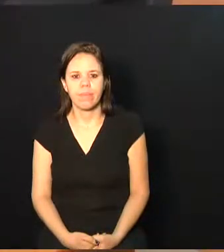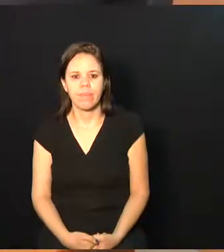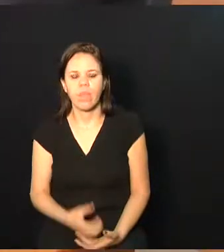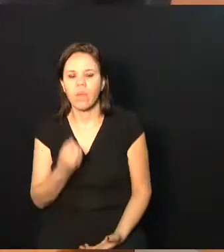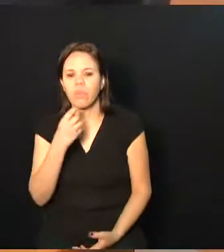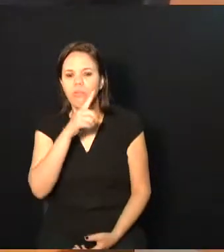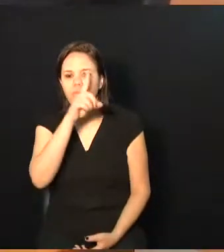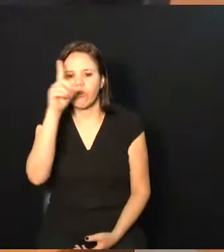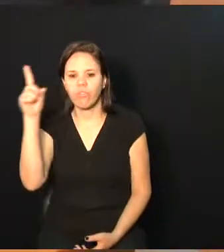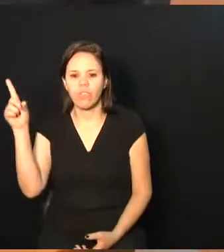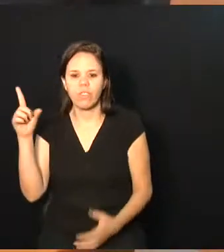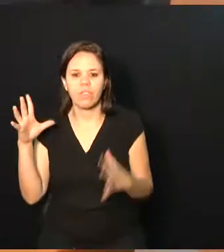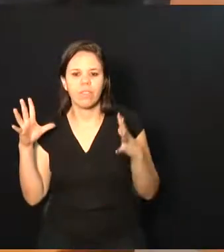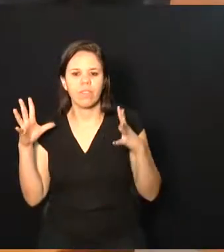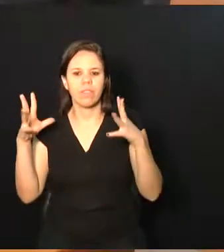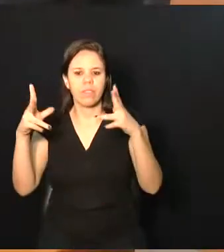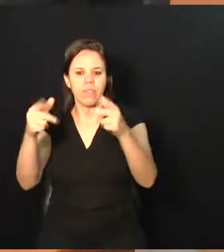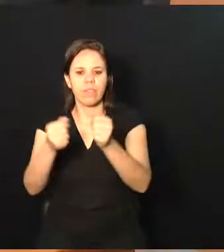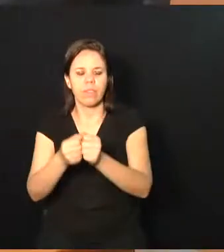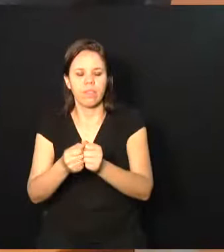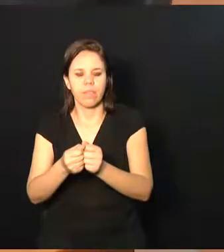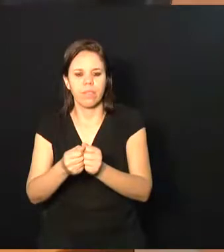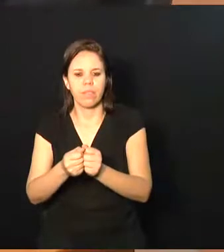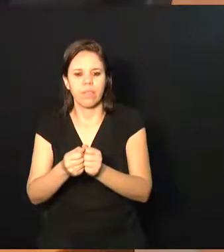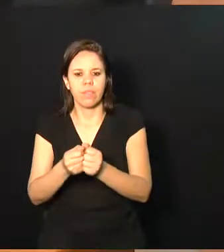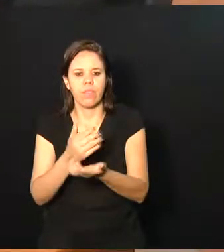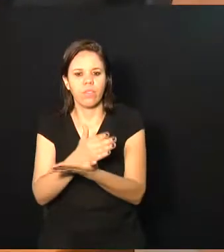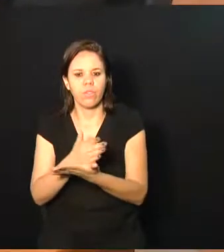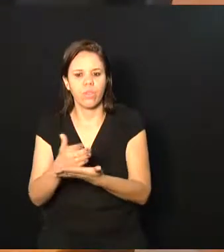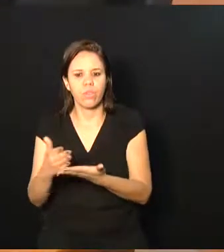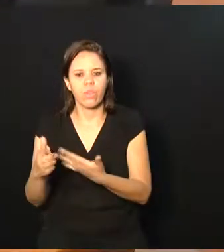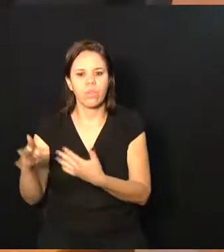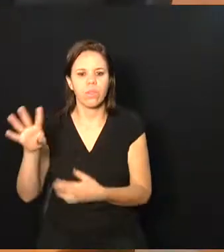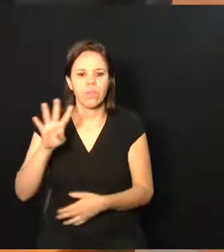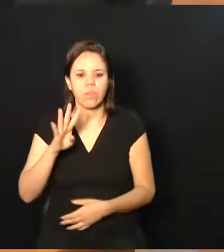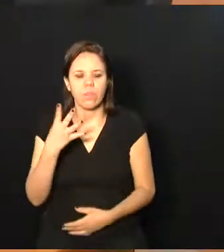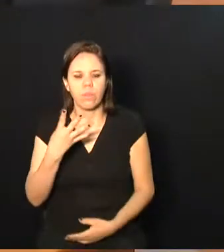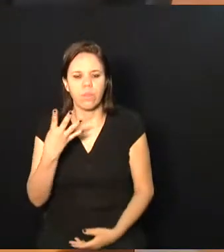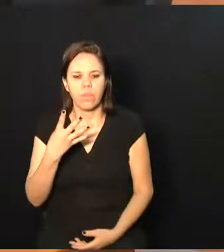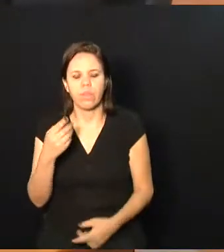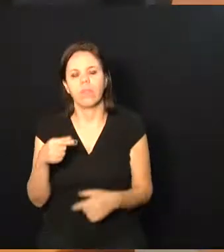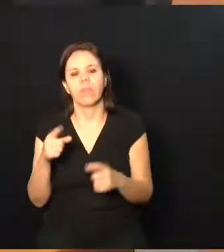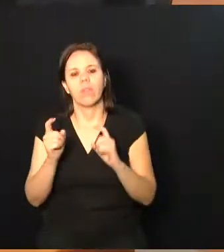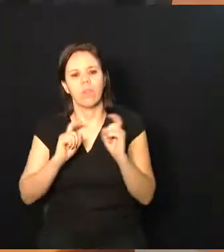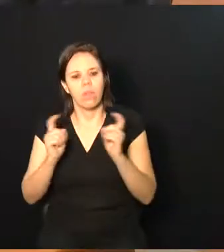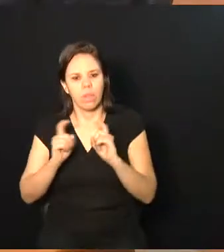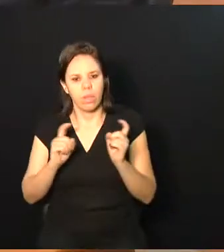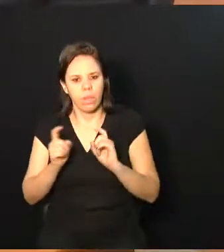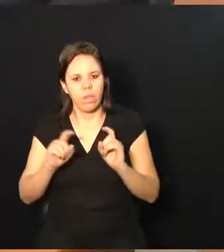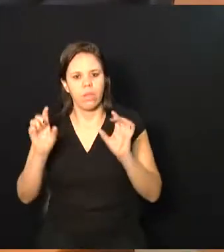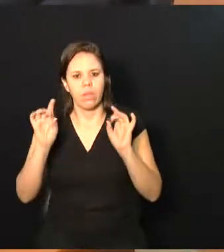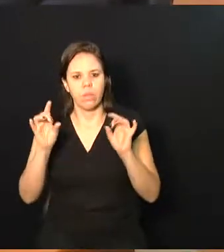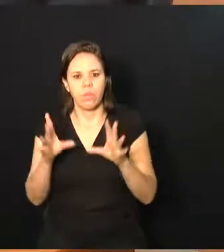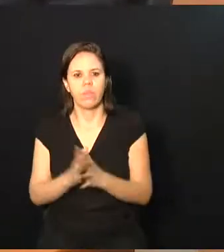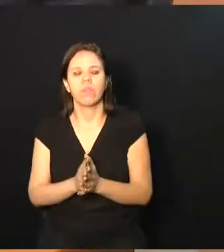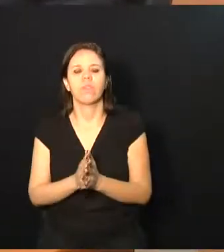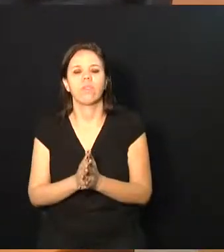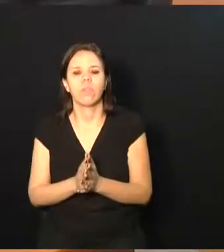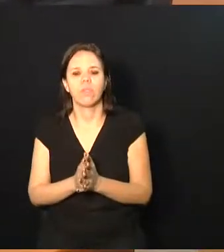Bom dia a todos. Estamos aqui começando a nossa quarta reunião ordinária da Comissão de Relações